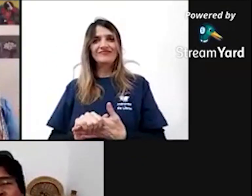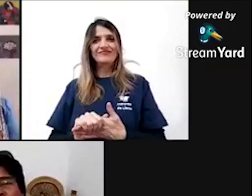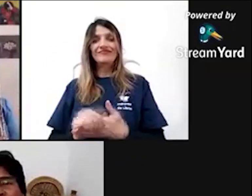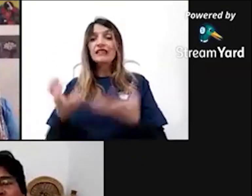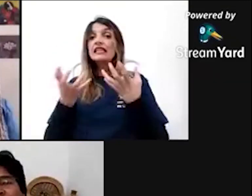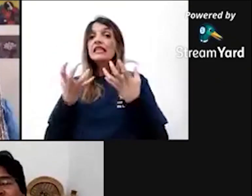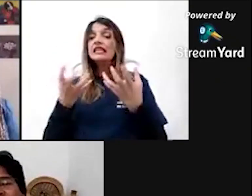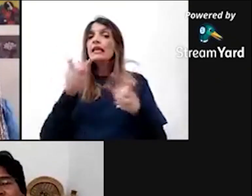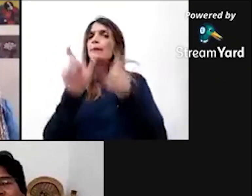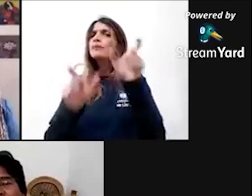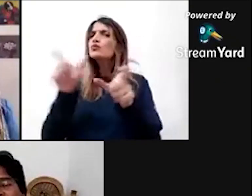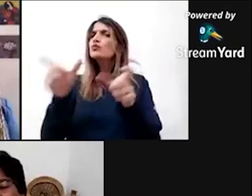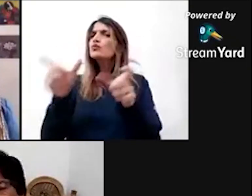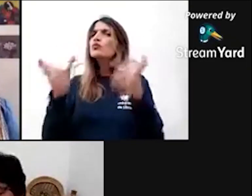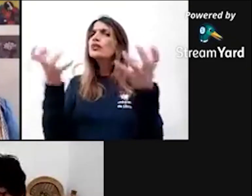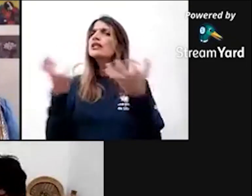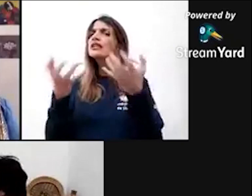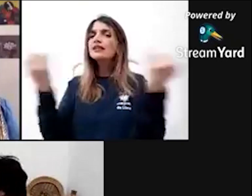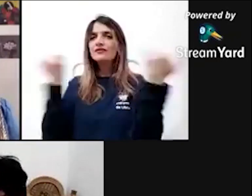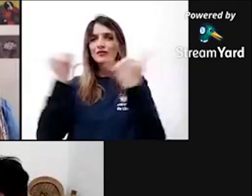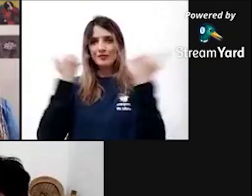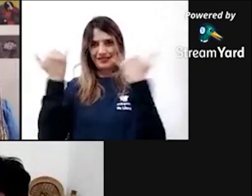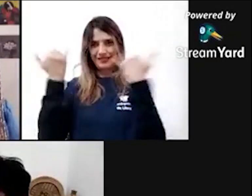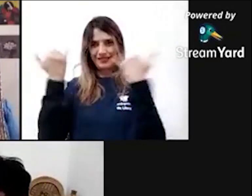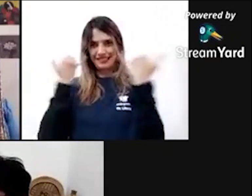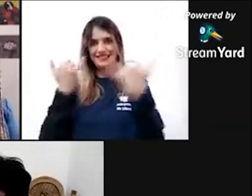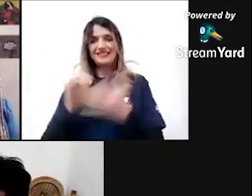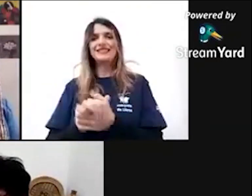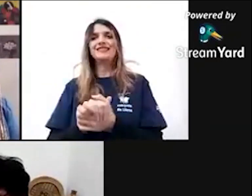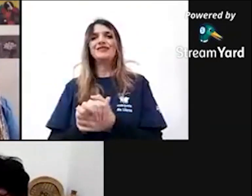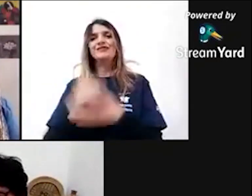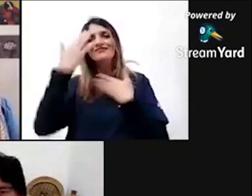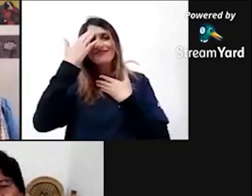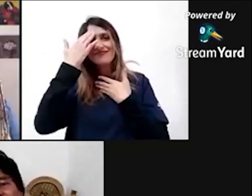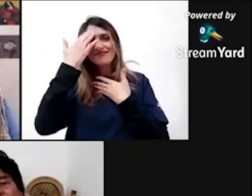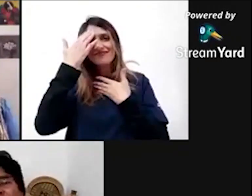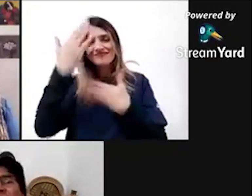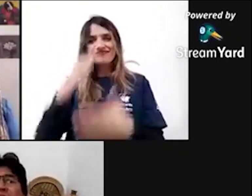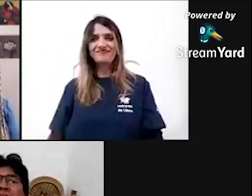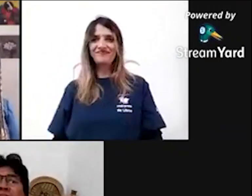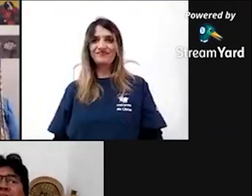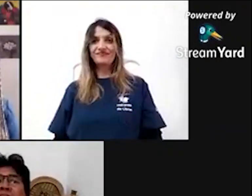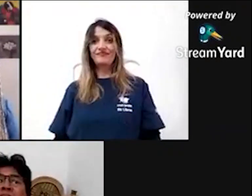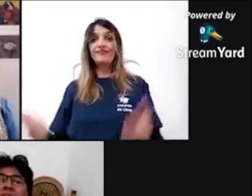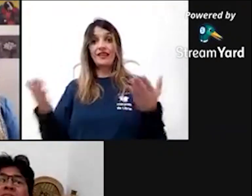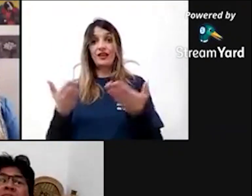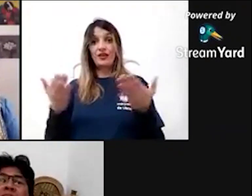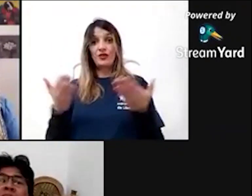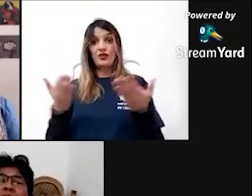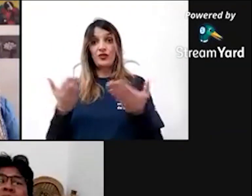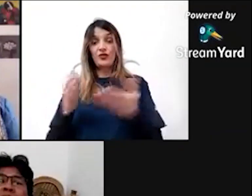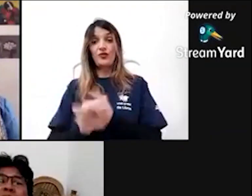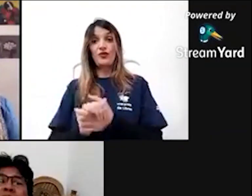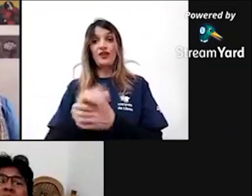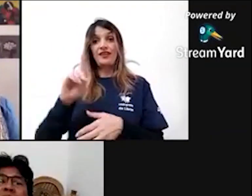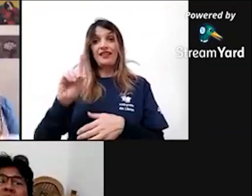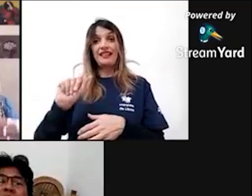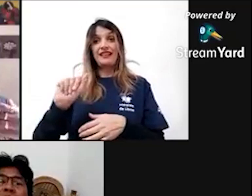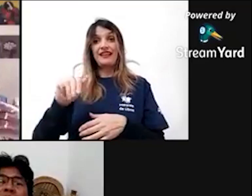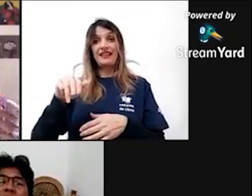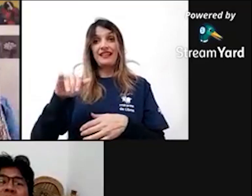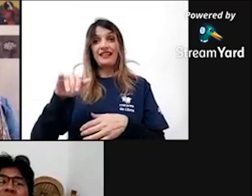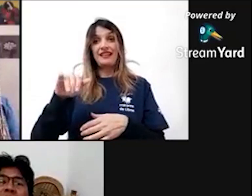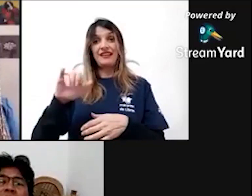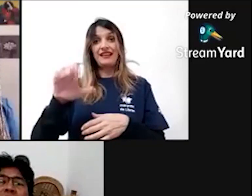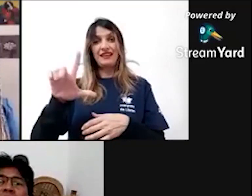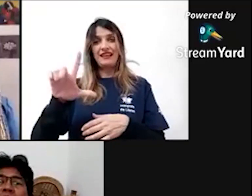desejam muito informação. Por isso, muito obrigada. Eu vou passar a palavra para o Daniel Munduruku,